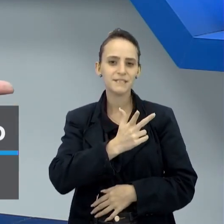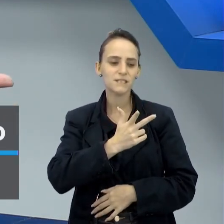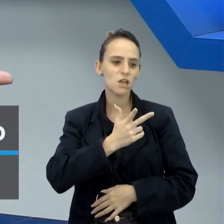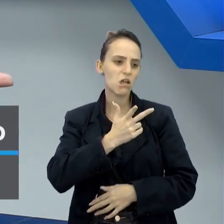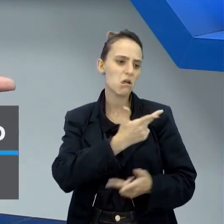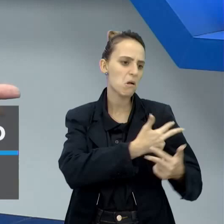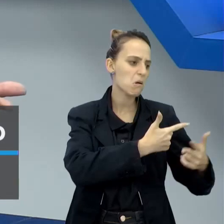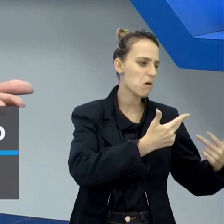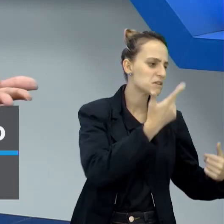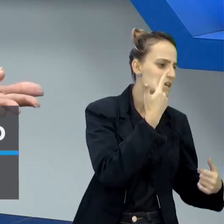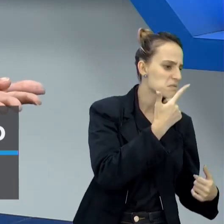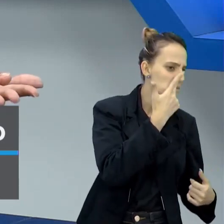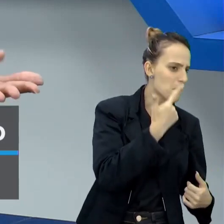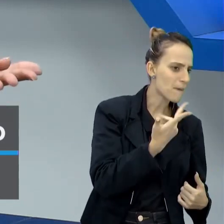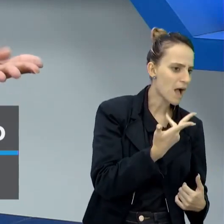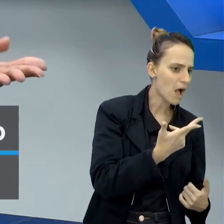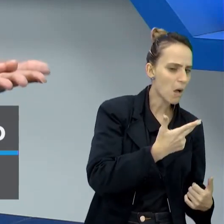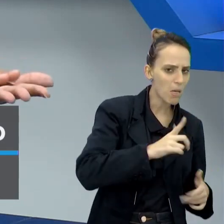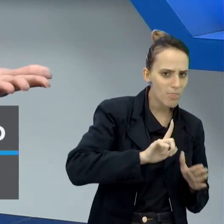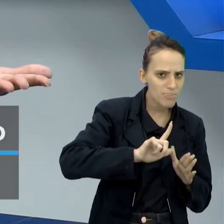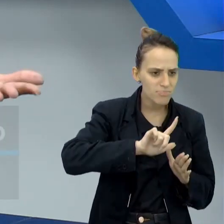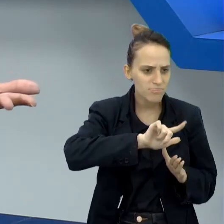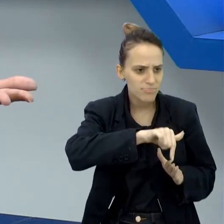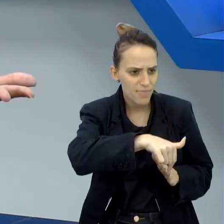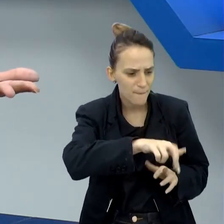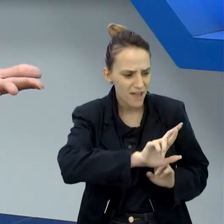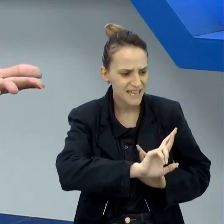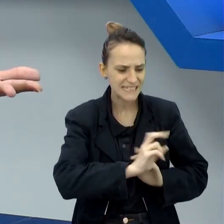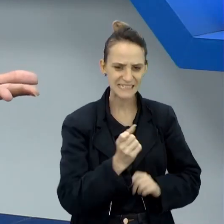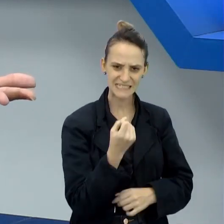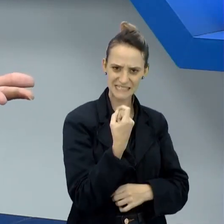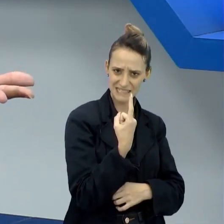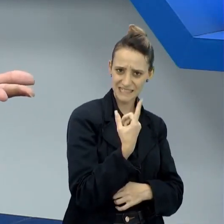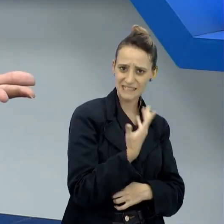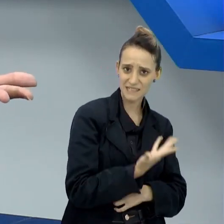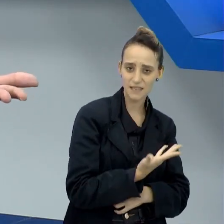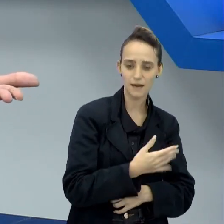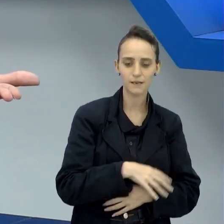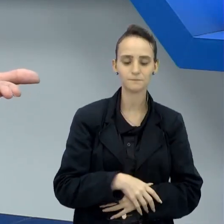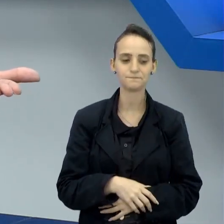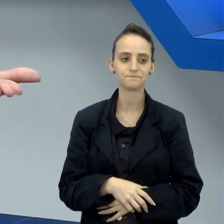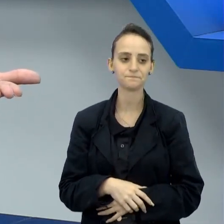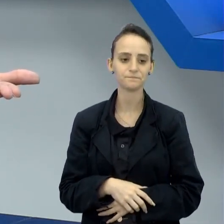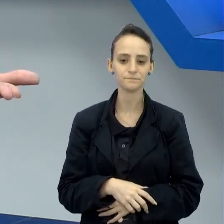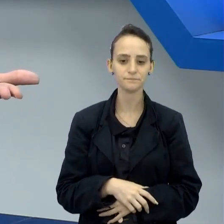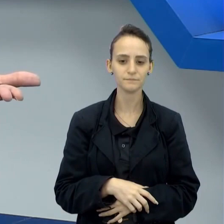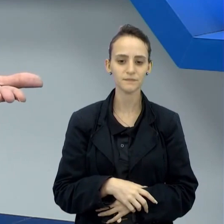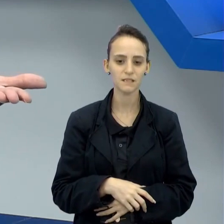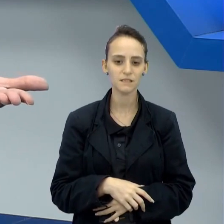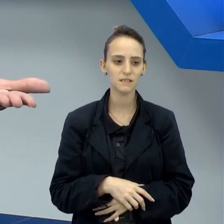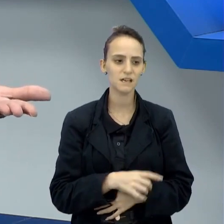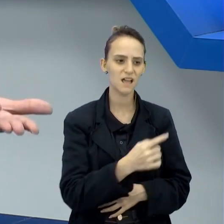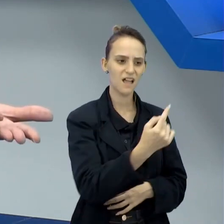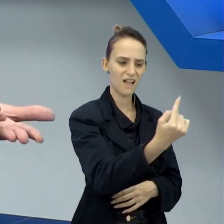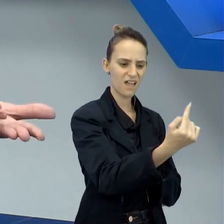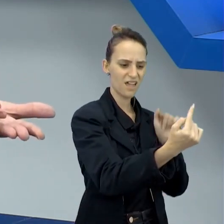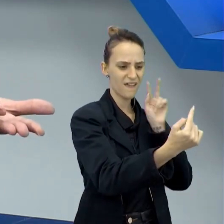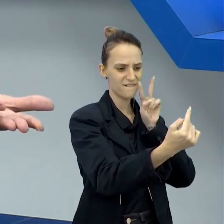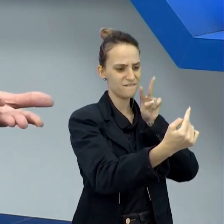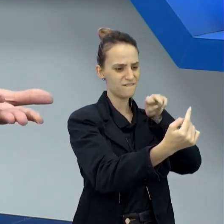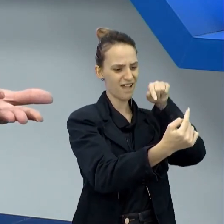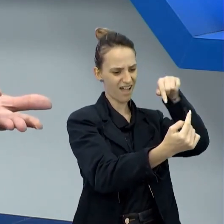familiar. Quando nós tornamos o familiar estranho, nós temos um movimento de nos aproximarmos para conhecer